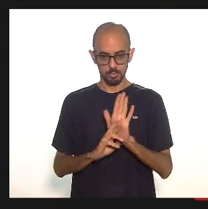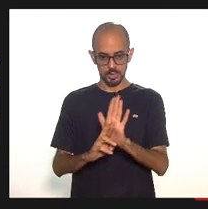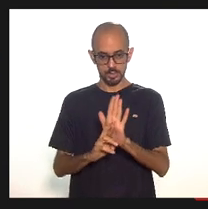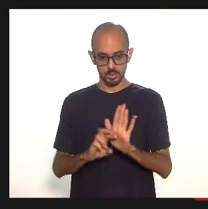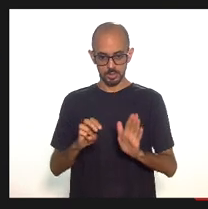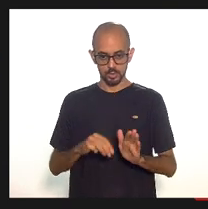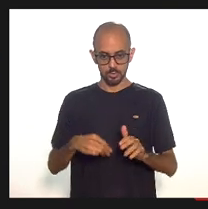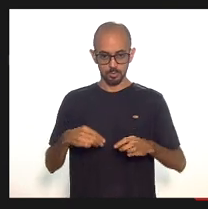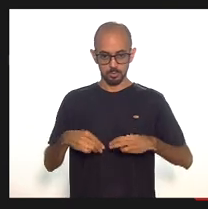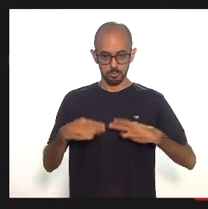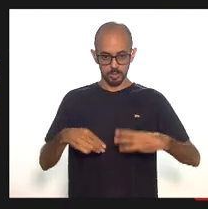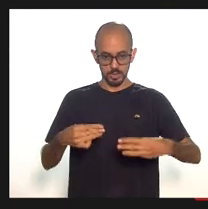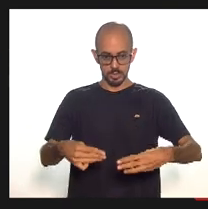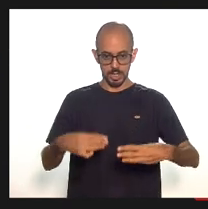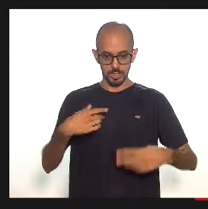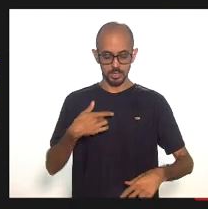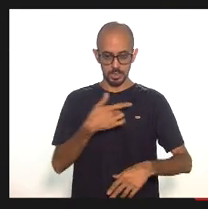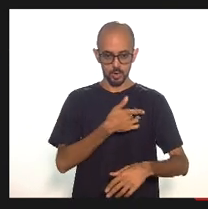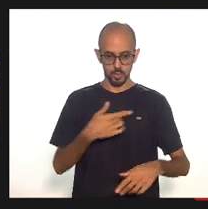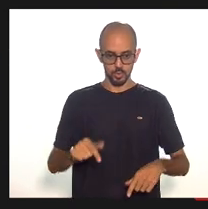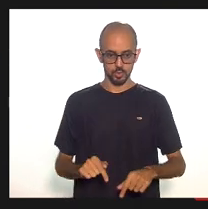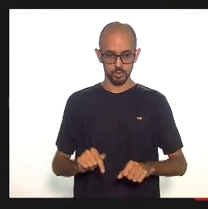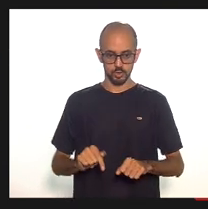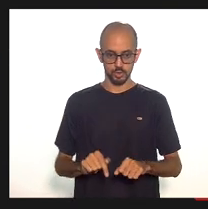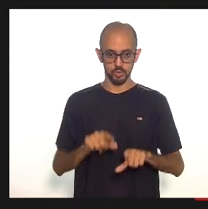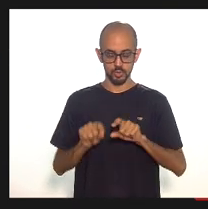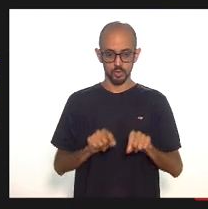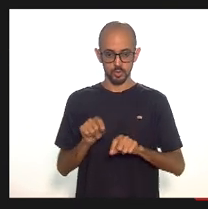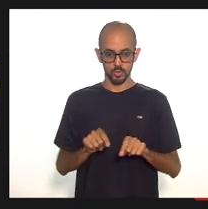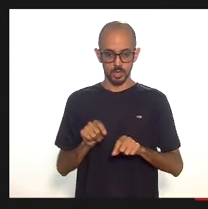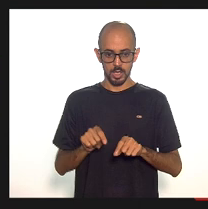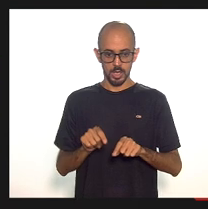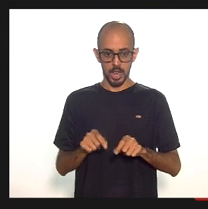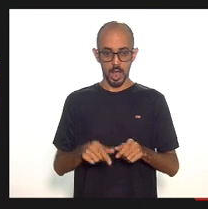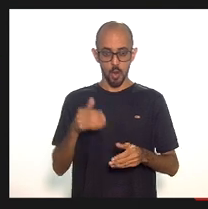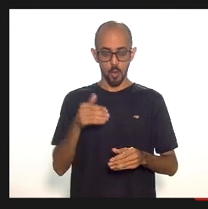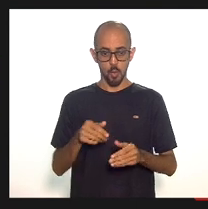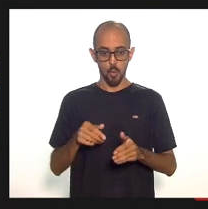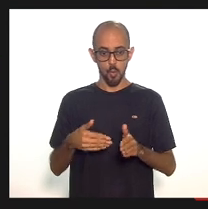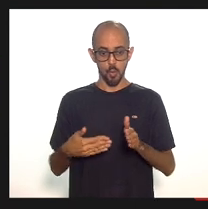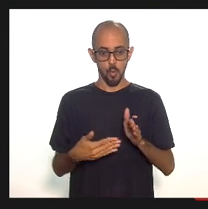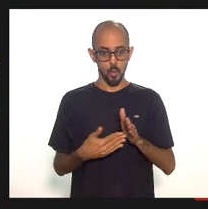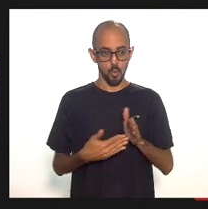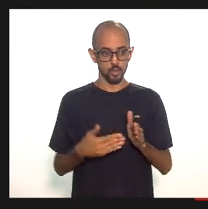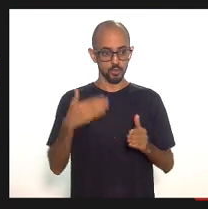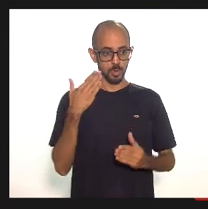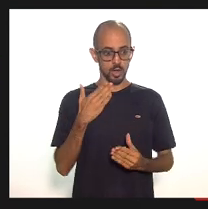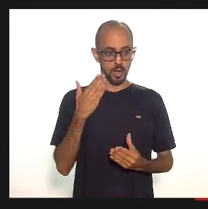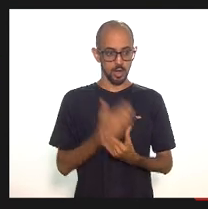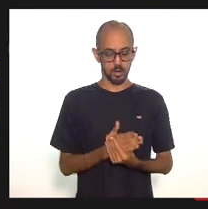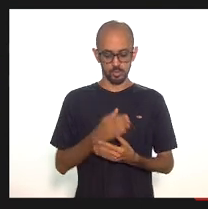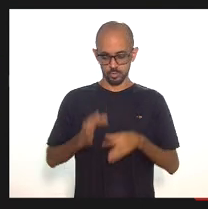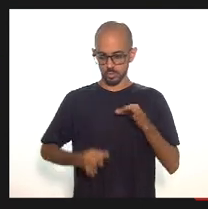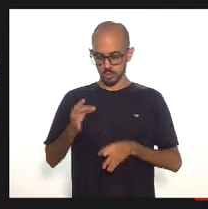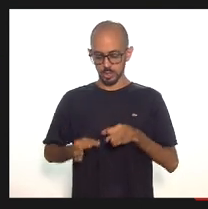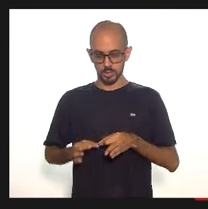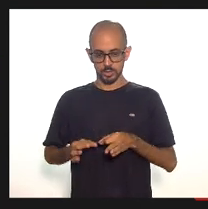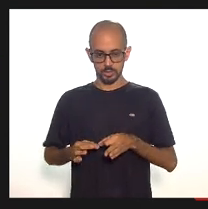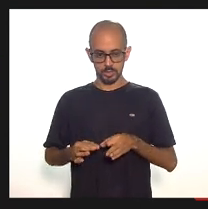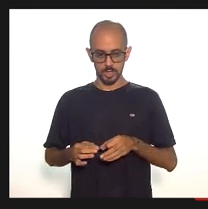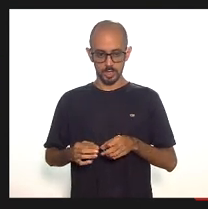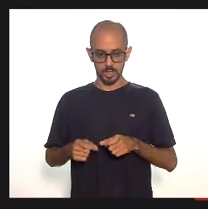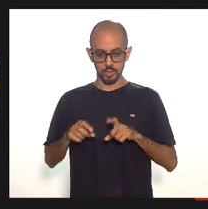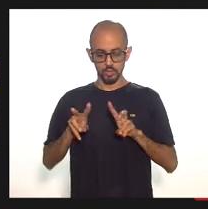que na última audiência que teve agora na Justiça para tentar, né, resolver o problema dos leitos fechado